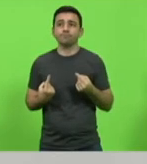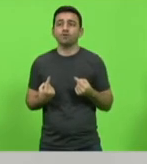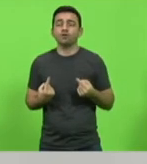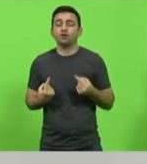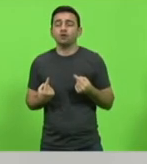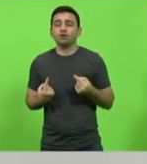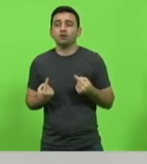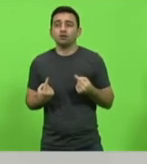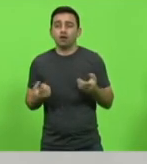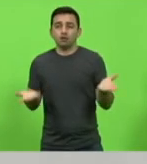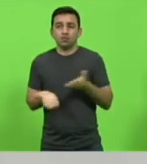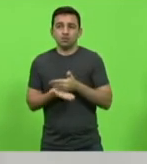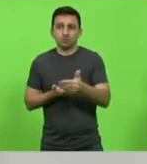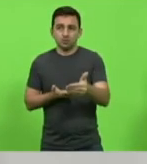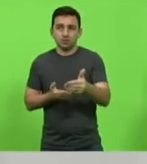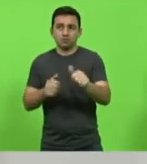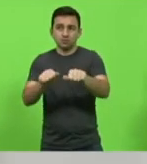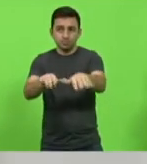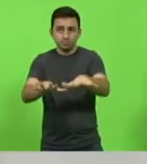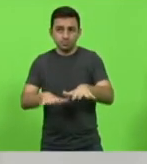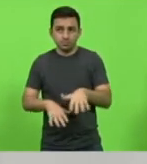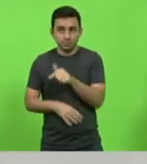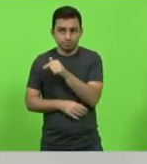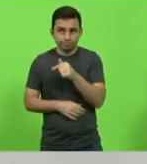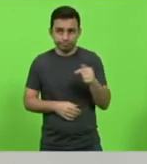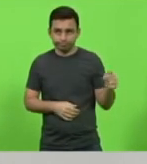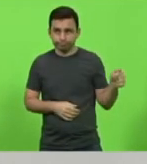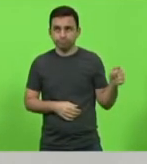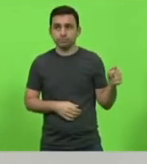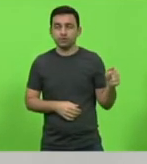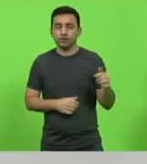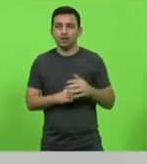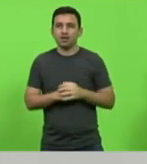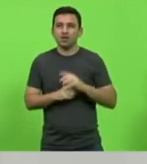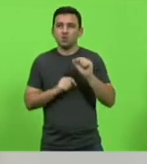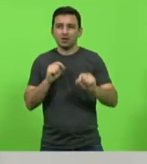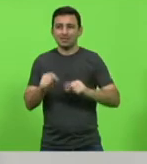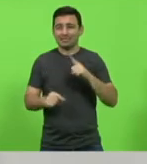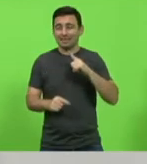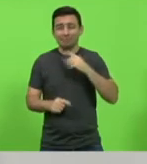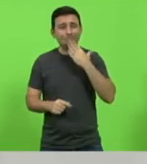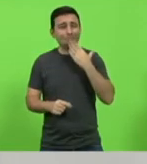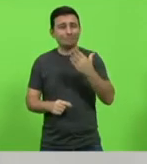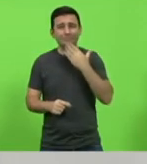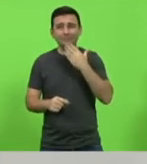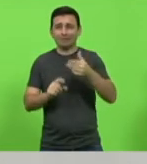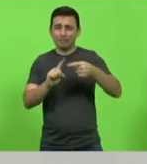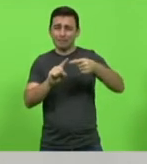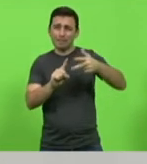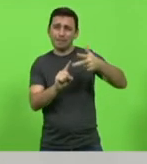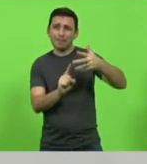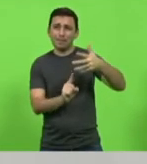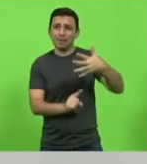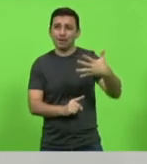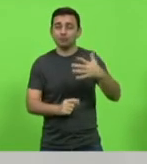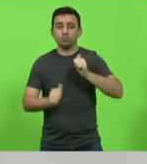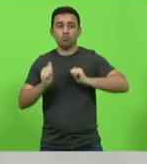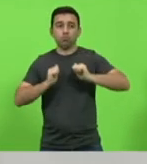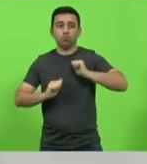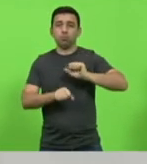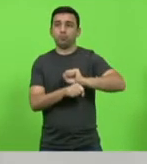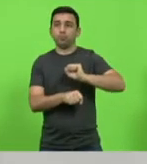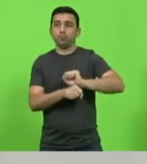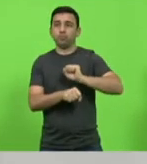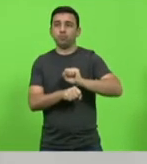iniciamos esta semana de sessões legislativas aqui na alesc com muitas demandas e muitas expectativas